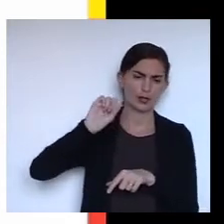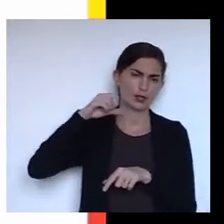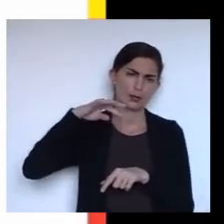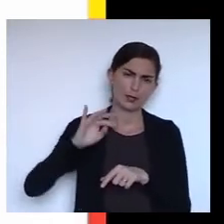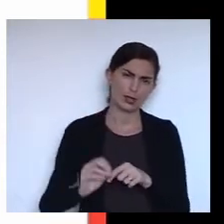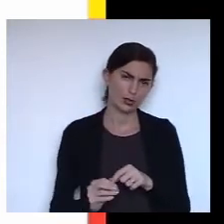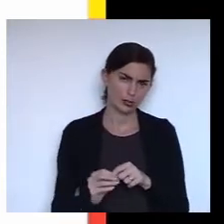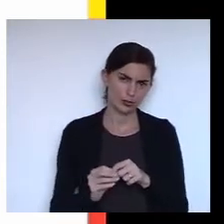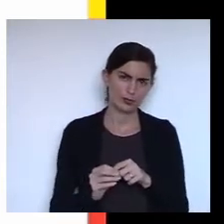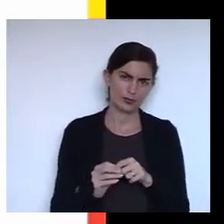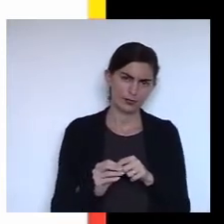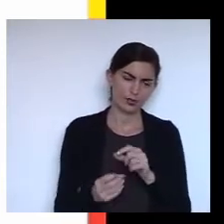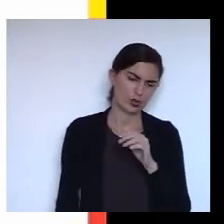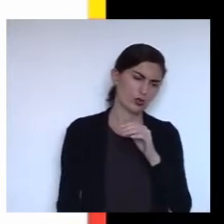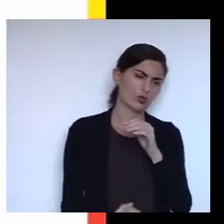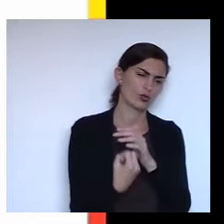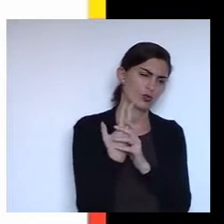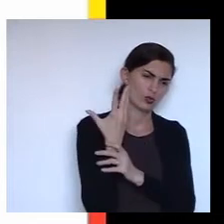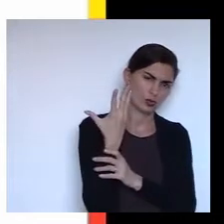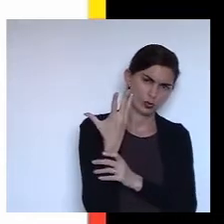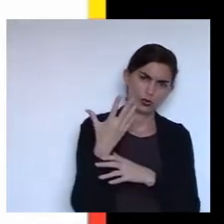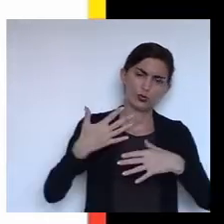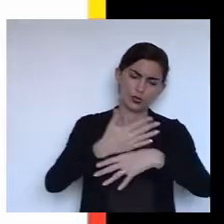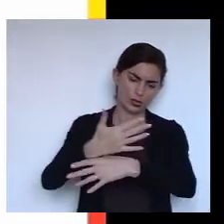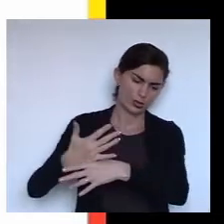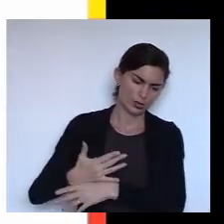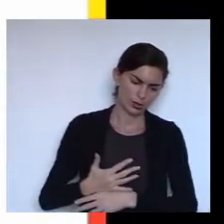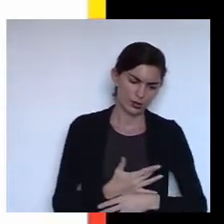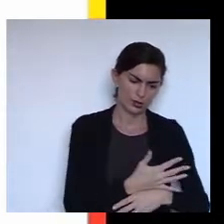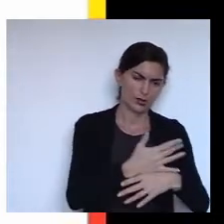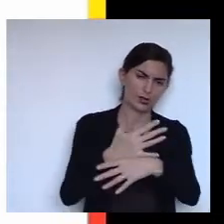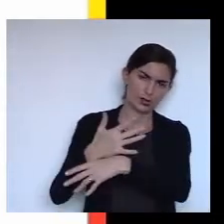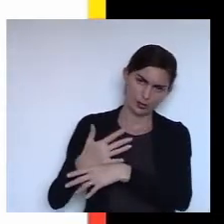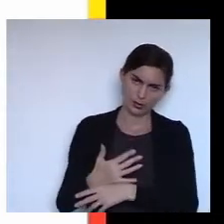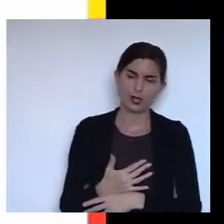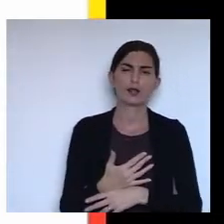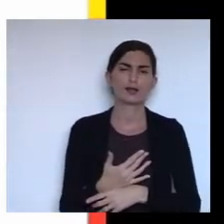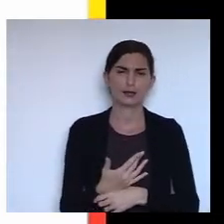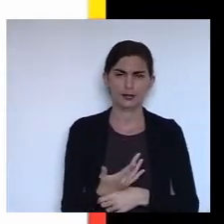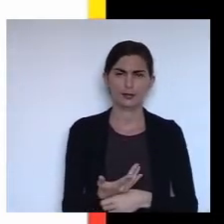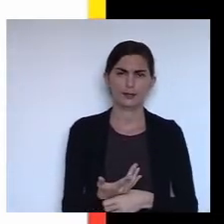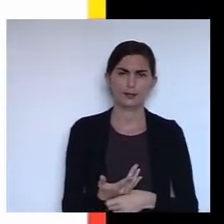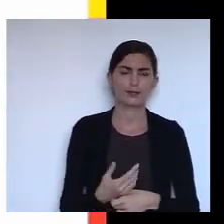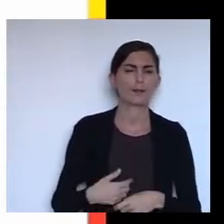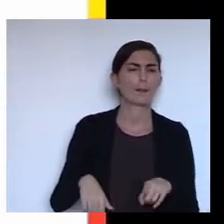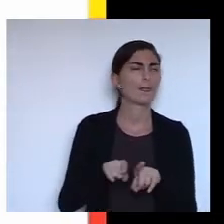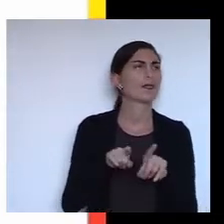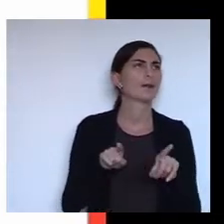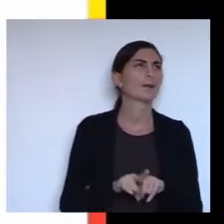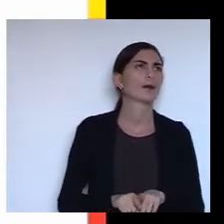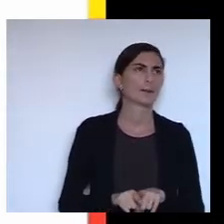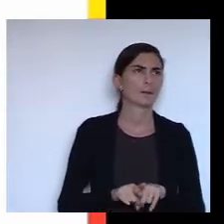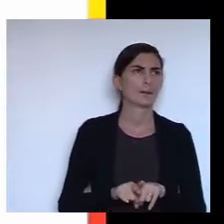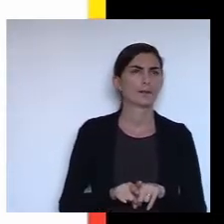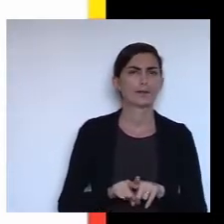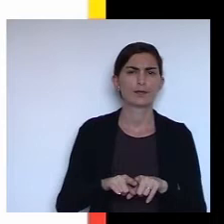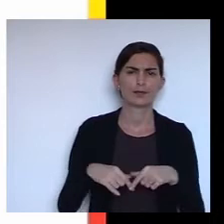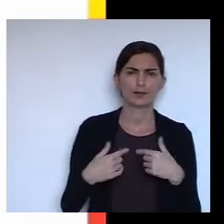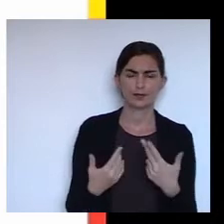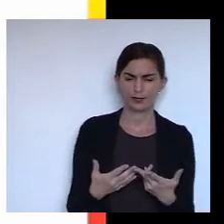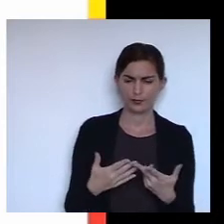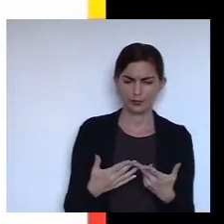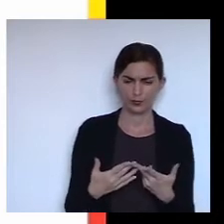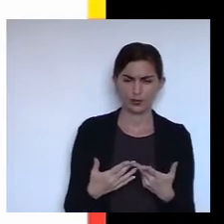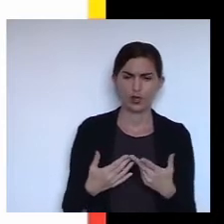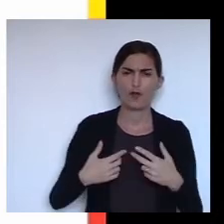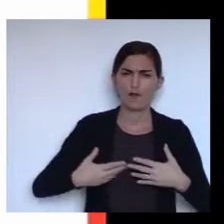ou seja, o surgimento das cidades através dos burgos. Destaco também a Grande Fome,